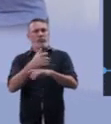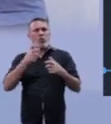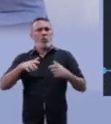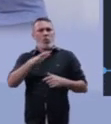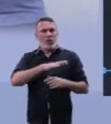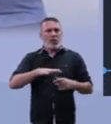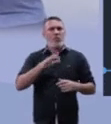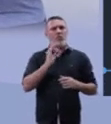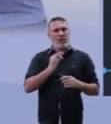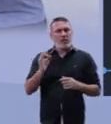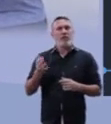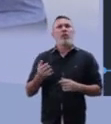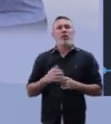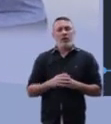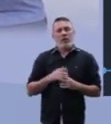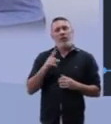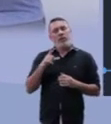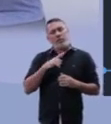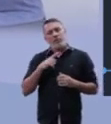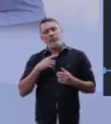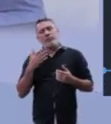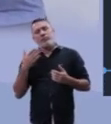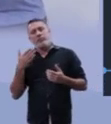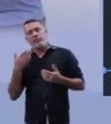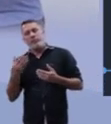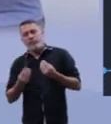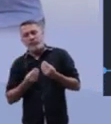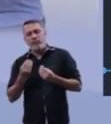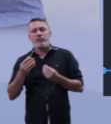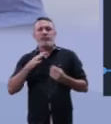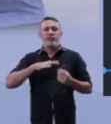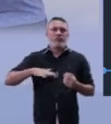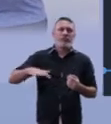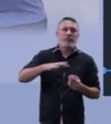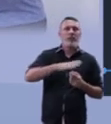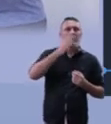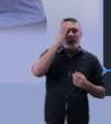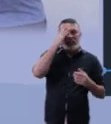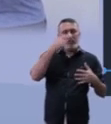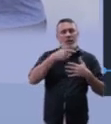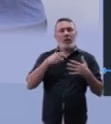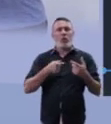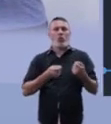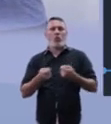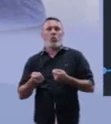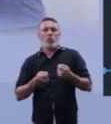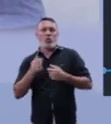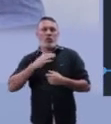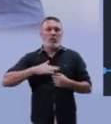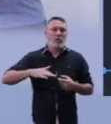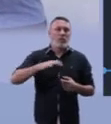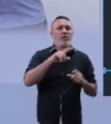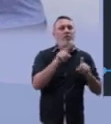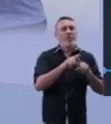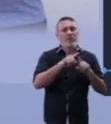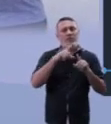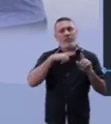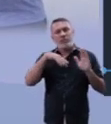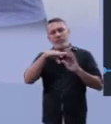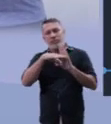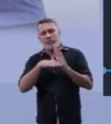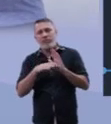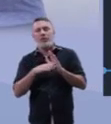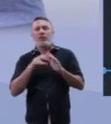da privacidade de usuários. Então ele já trata mais ou menos sobre isso aí, ó, em virtude do controle de dados efetuado